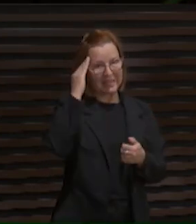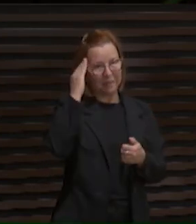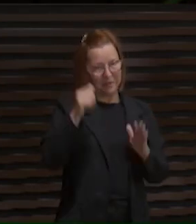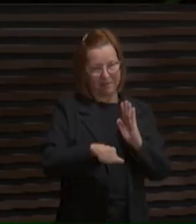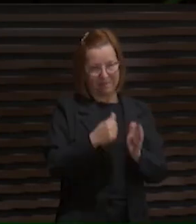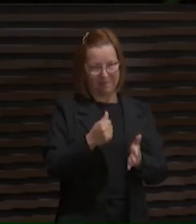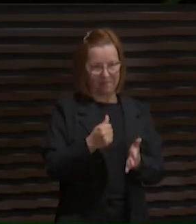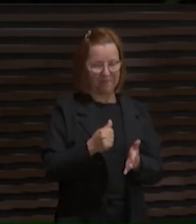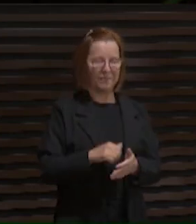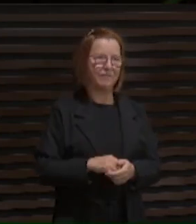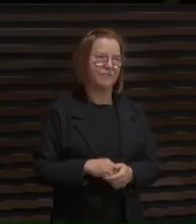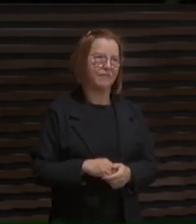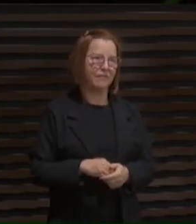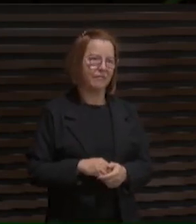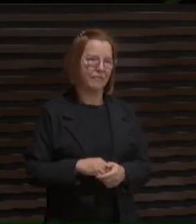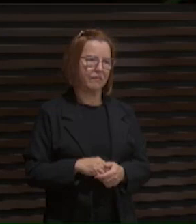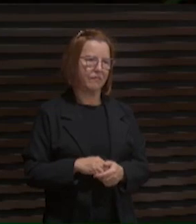Primeira parte, o assentimento intelectual.